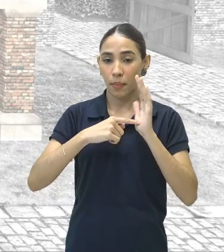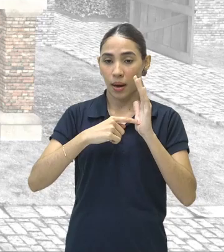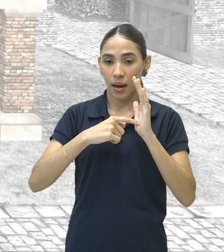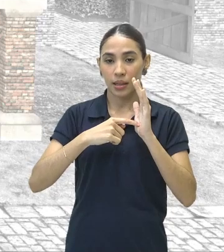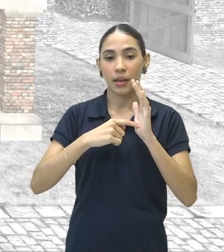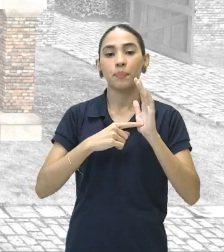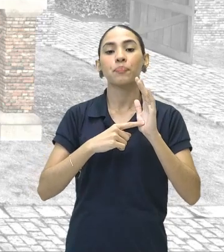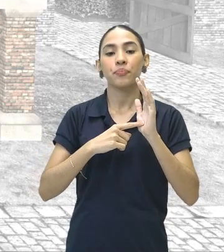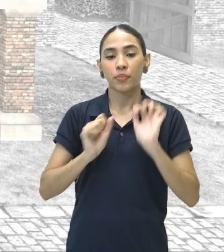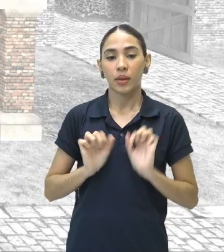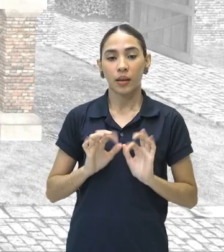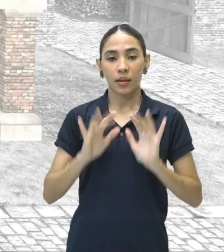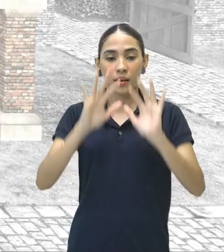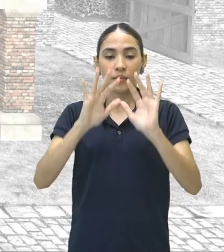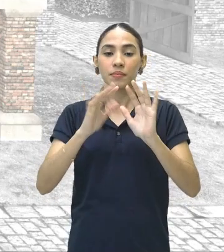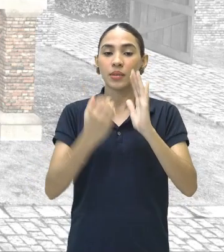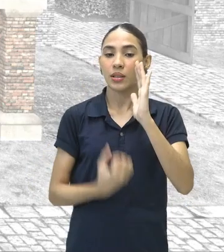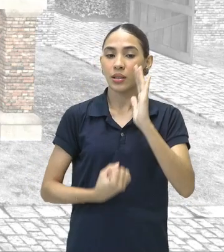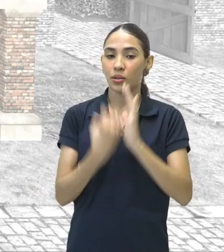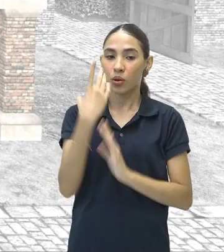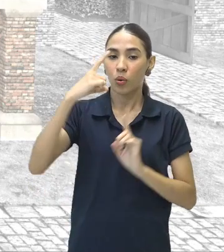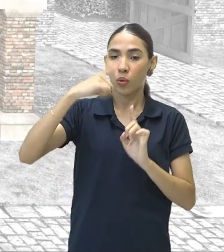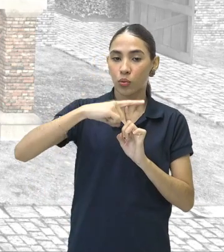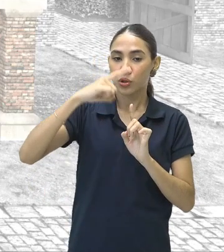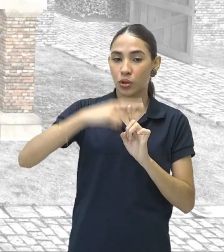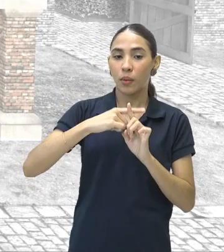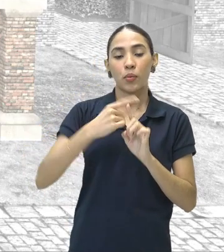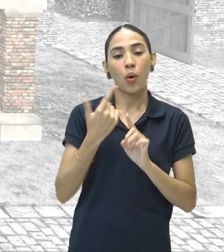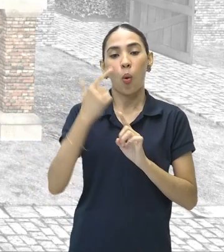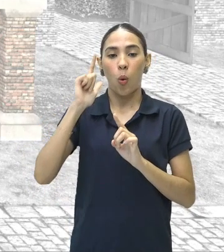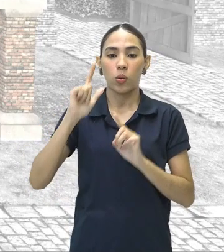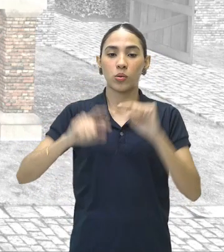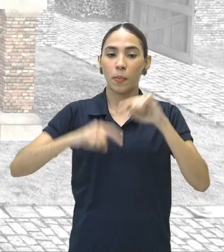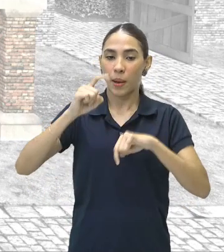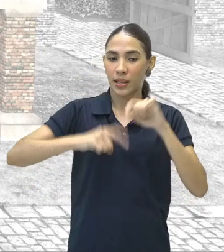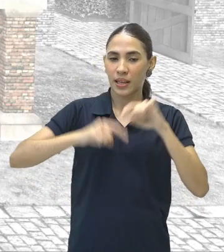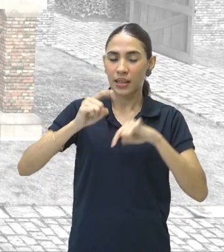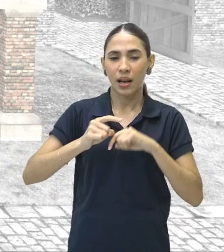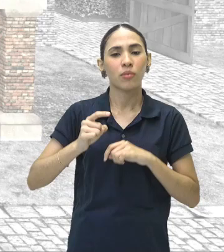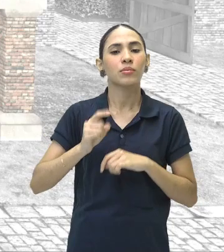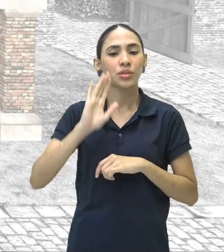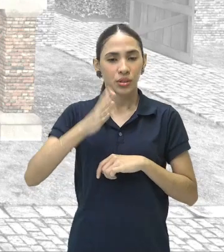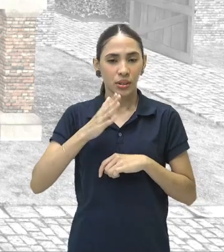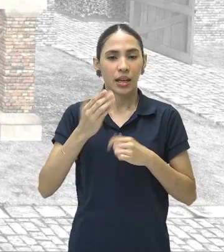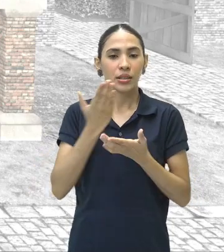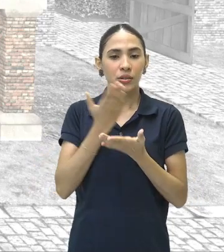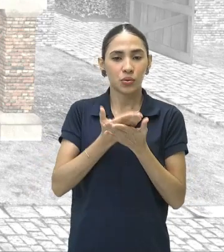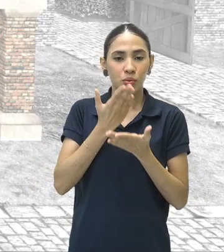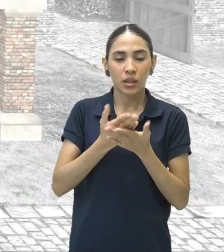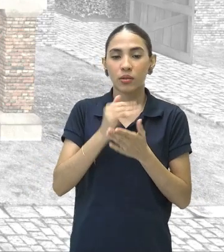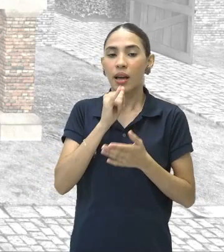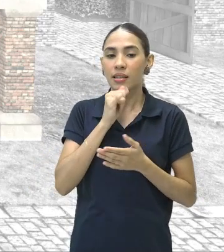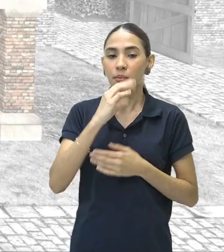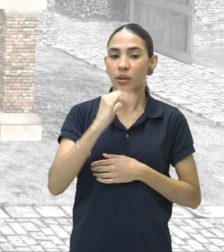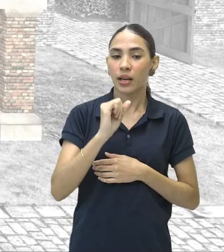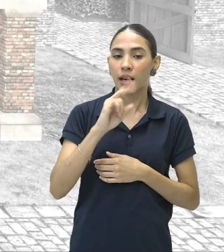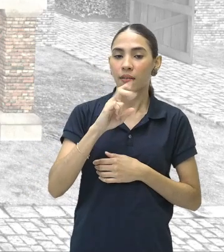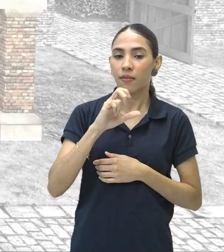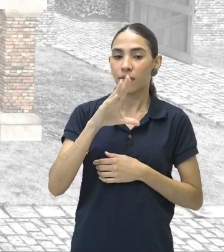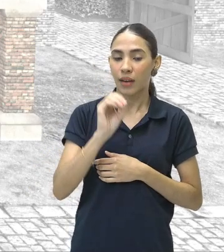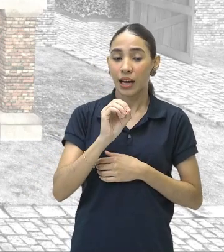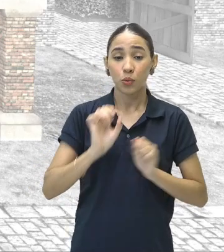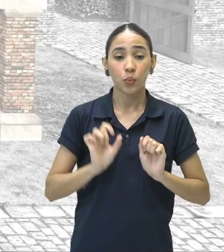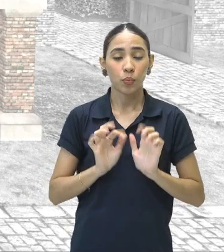vapor, estabeleceu o Horse Power. Claro que nós estudamos falando aí do cavalo a vapor,